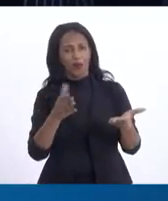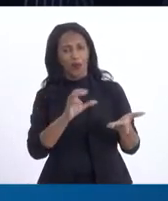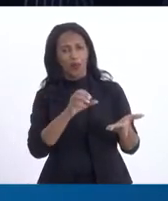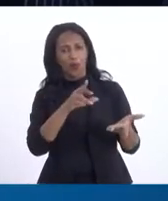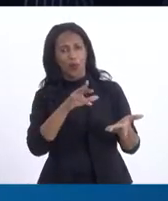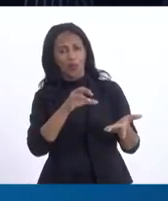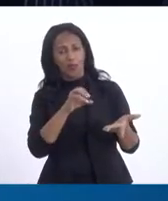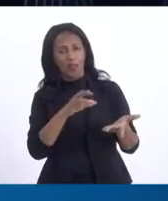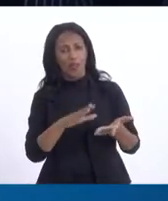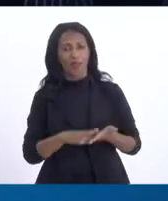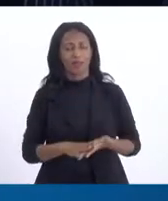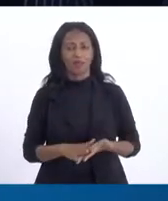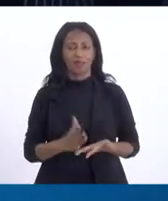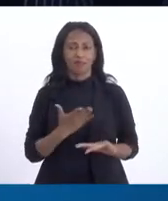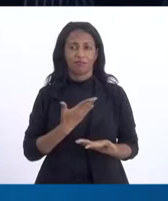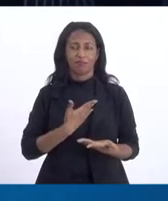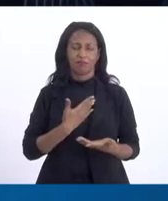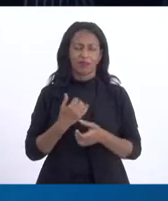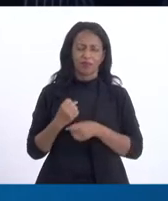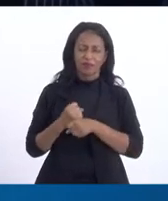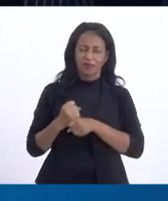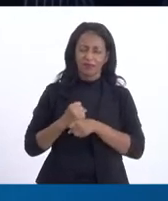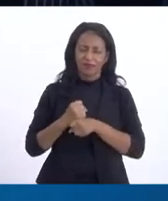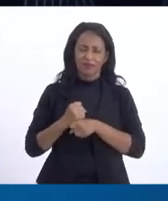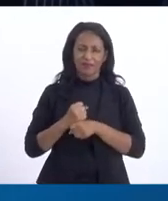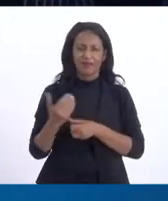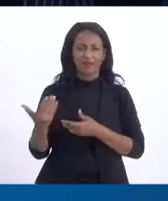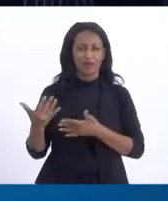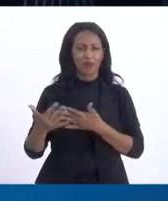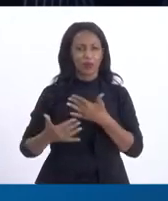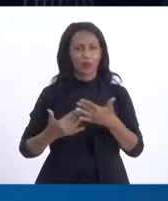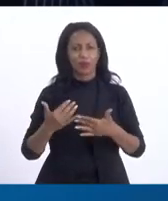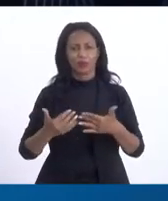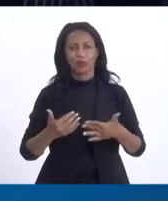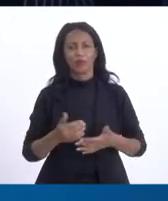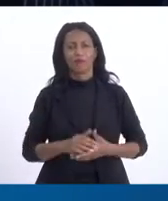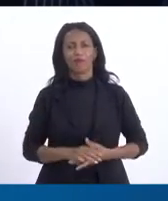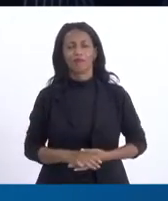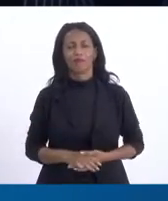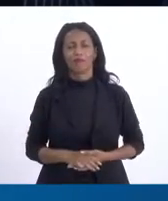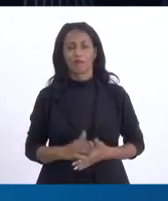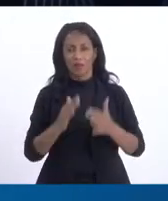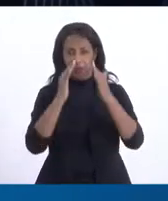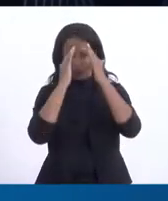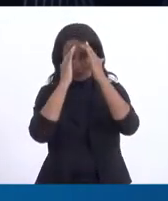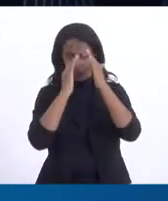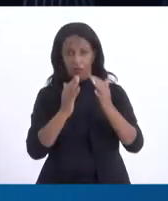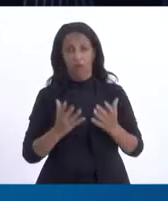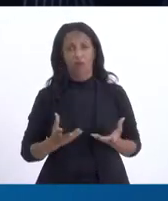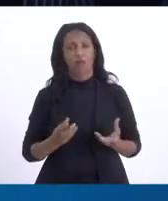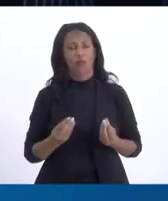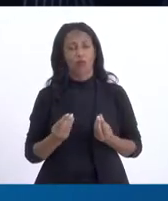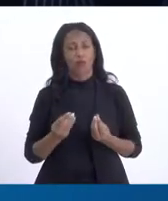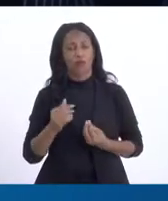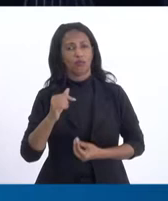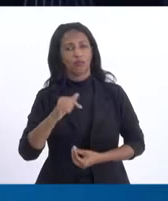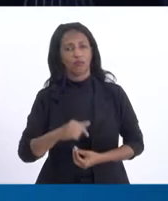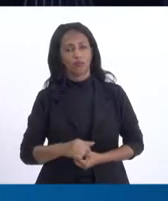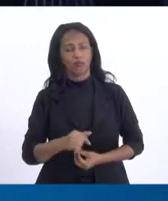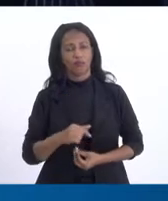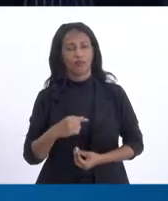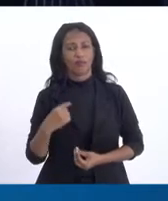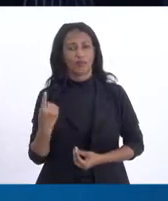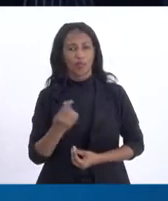comércio, desse amigo de tantos anos, que eu respeito muito aqui no